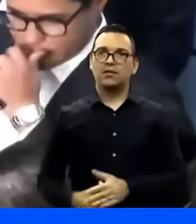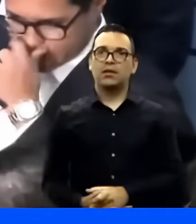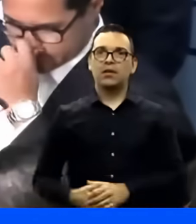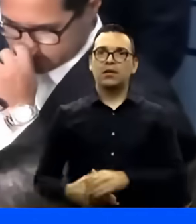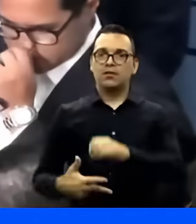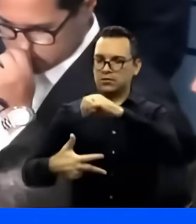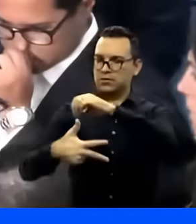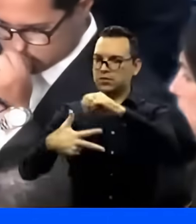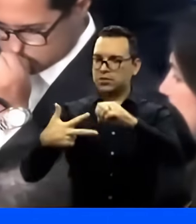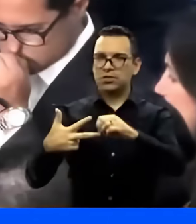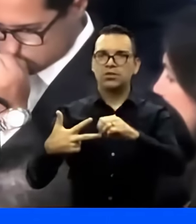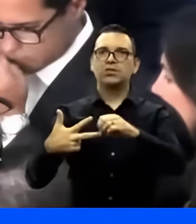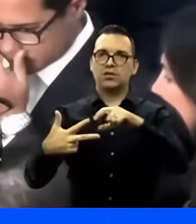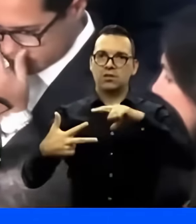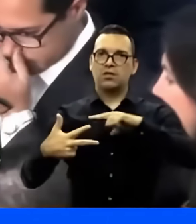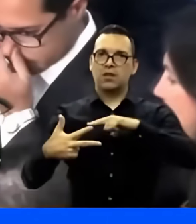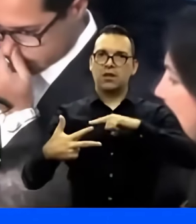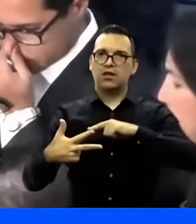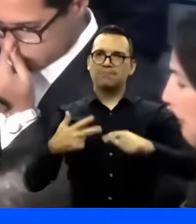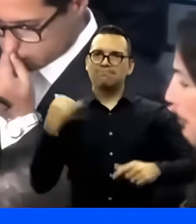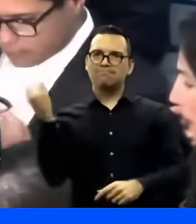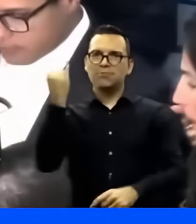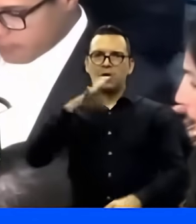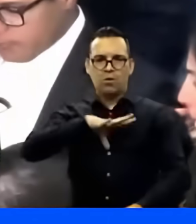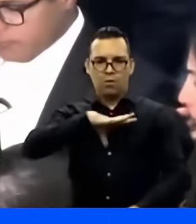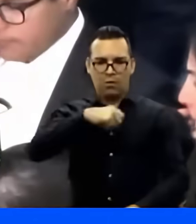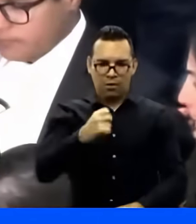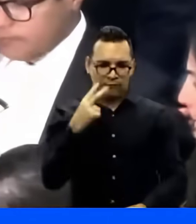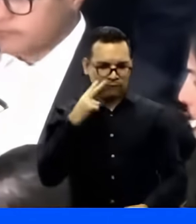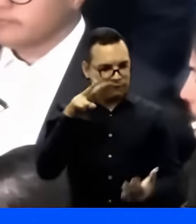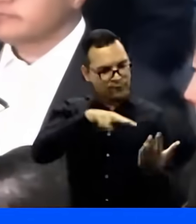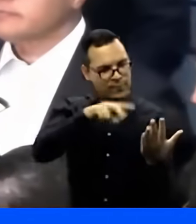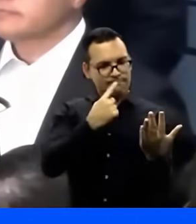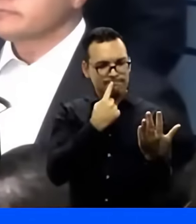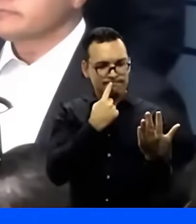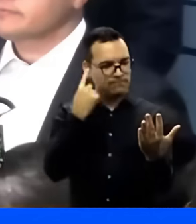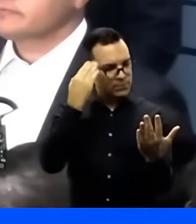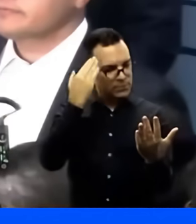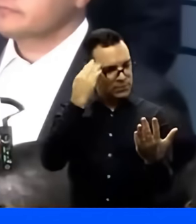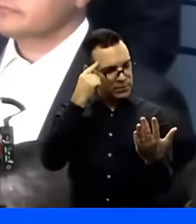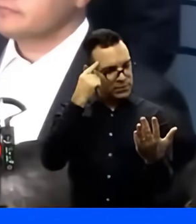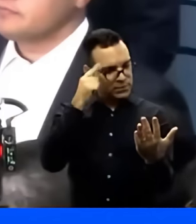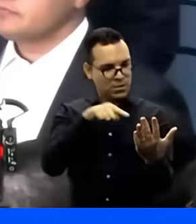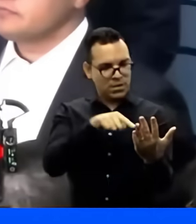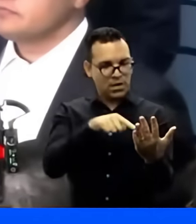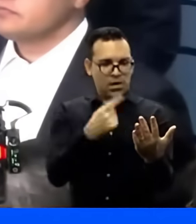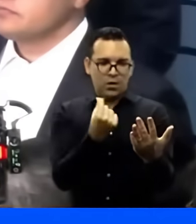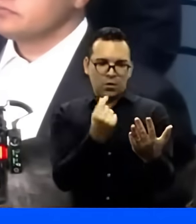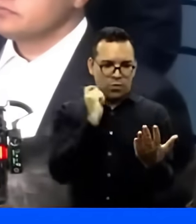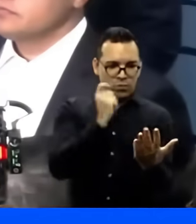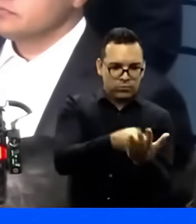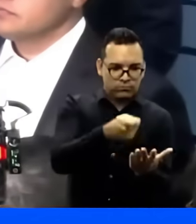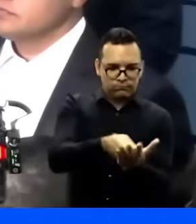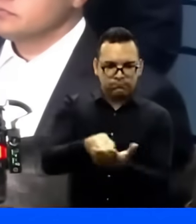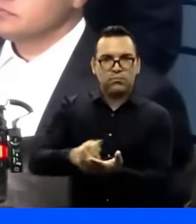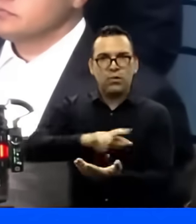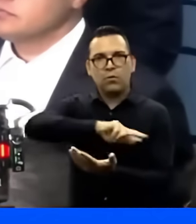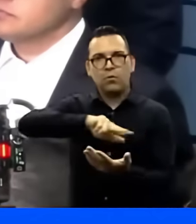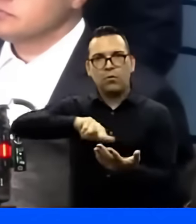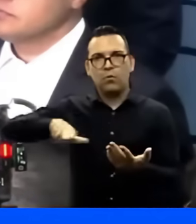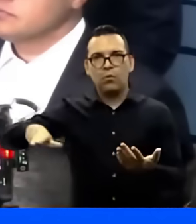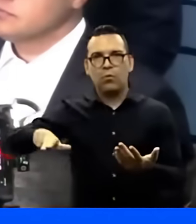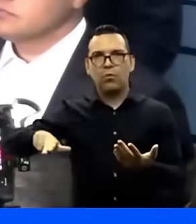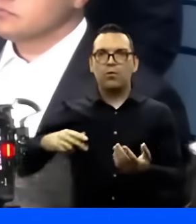sentarmos, tivermos a coragem de rever os gastos que já não mais atendem os interesses diretos da população, não para fazer